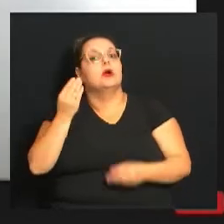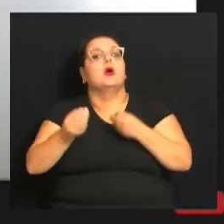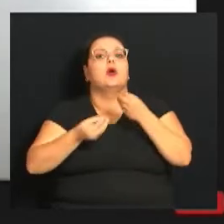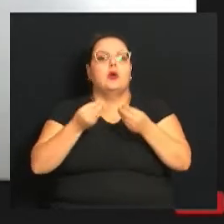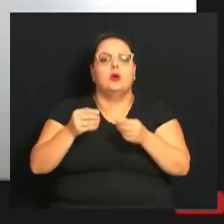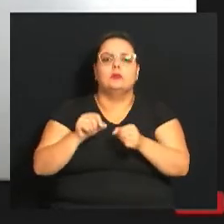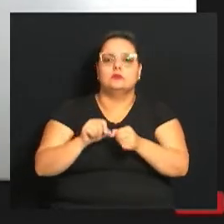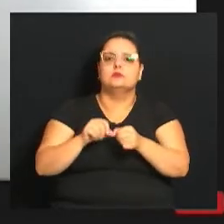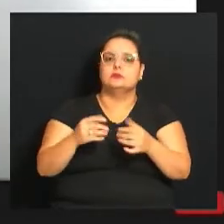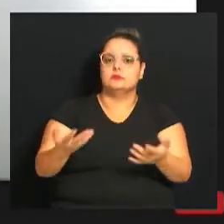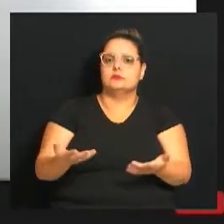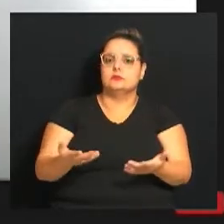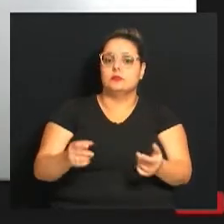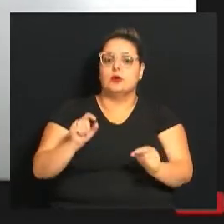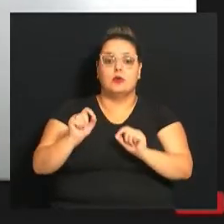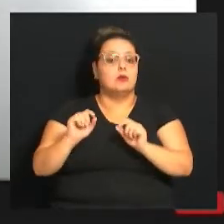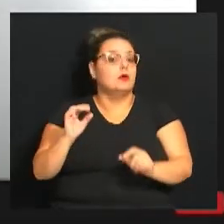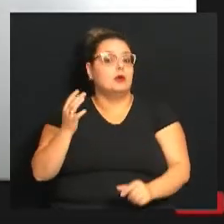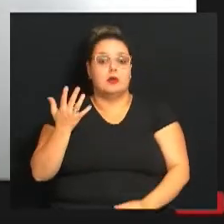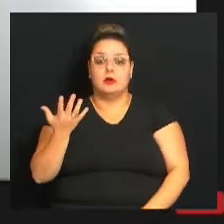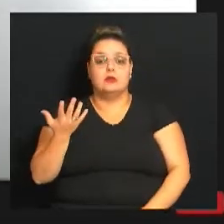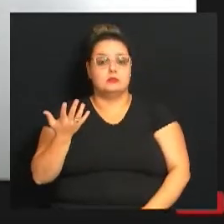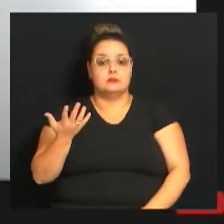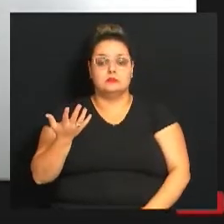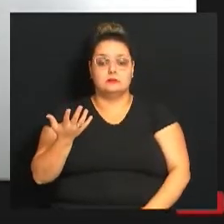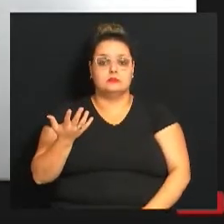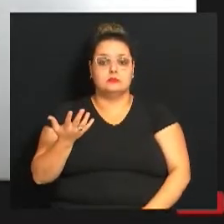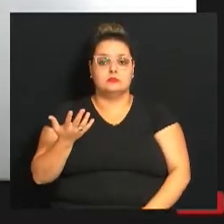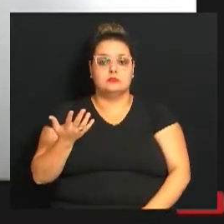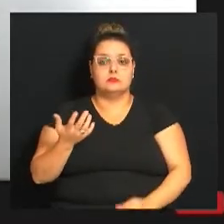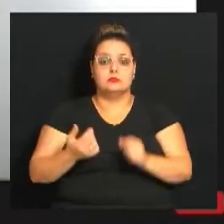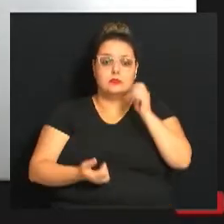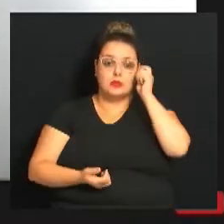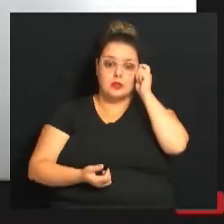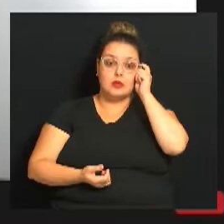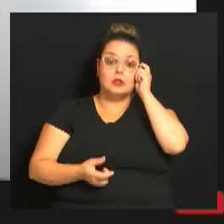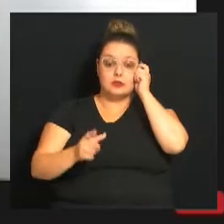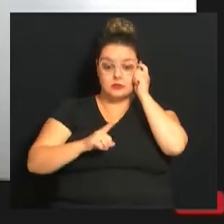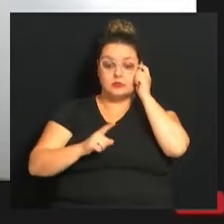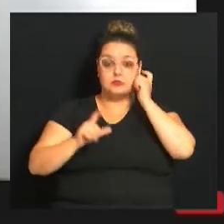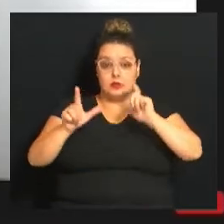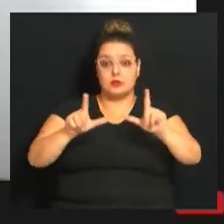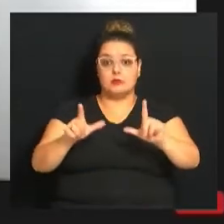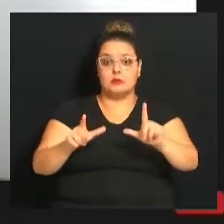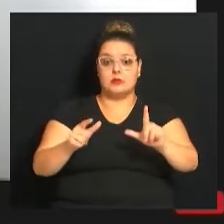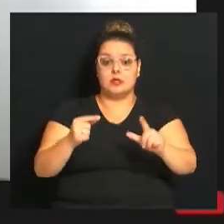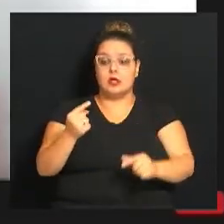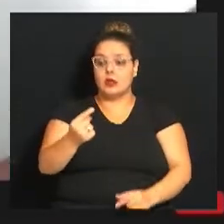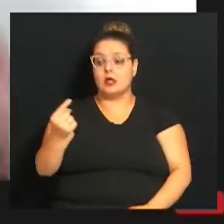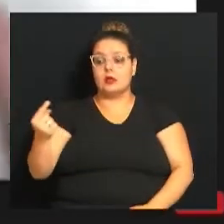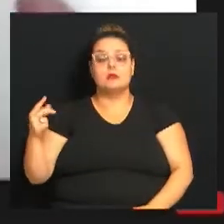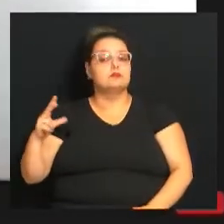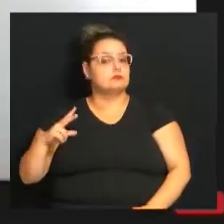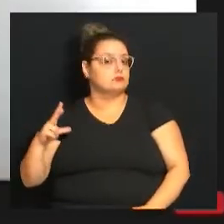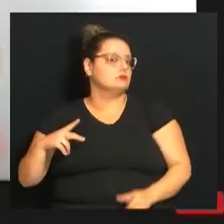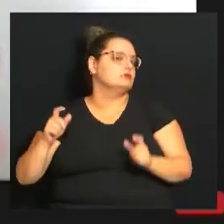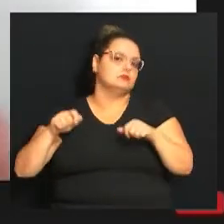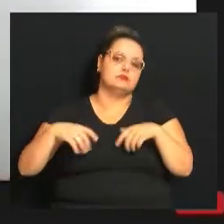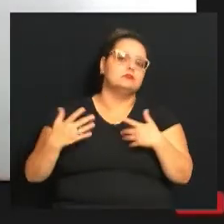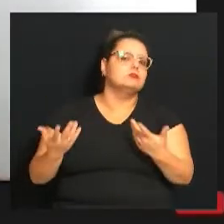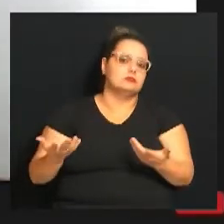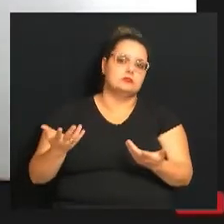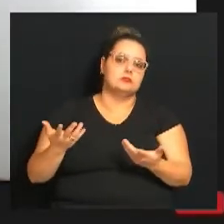o que vai acontecer é elas vão coexistir, mas cada uma com uma possibilidade. Quando